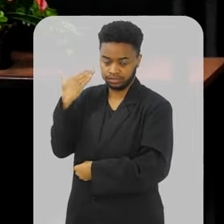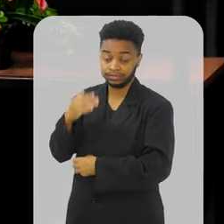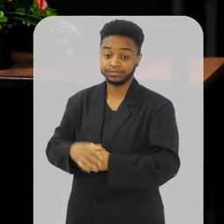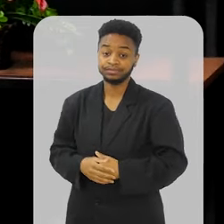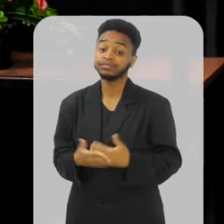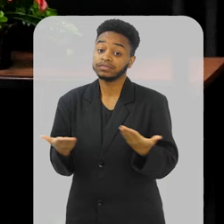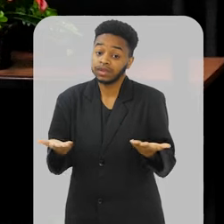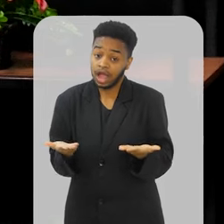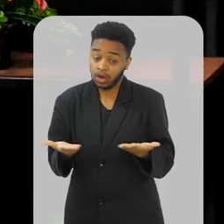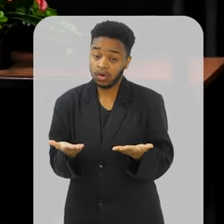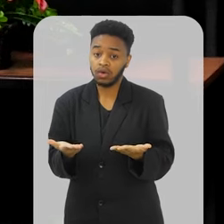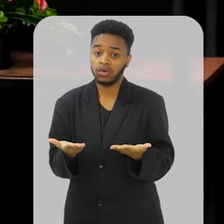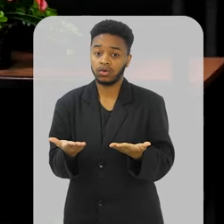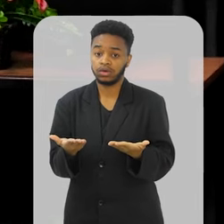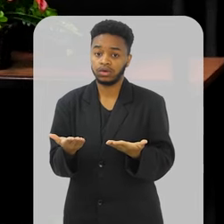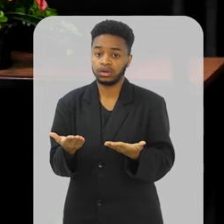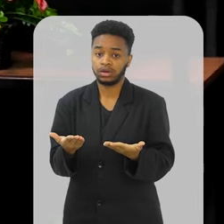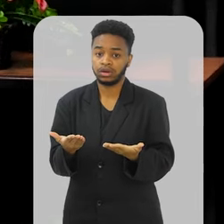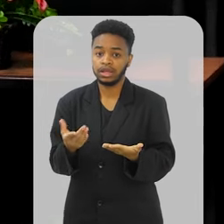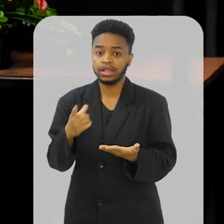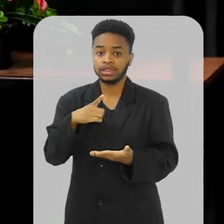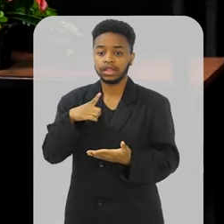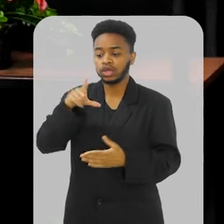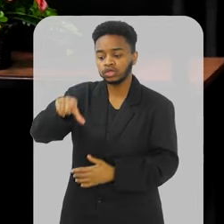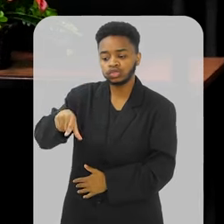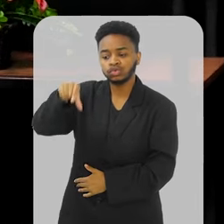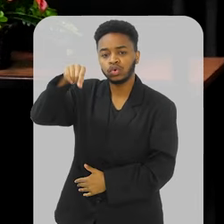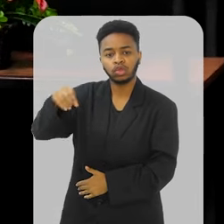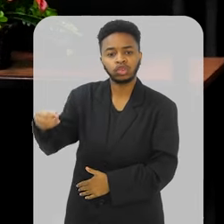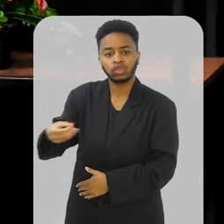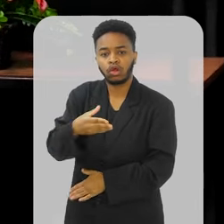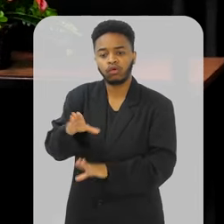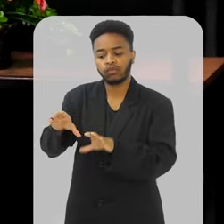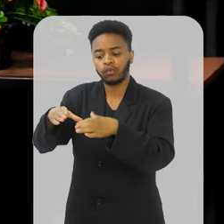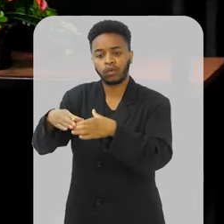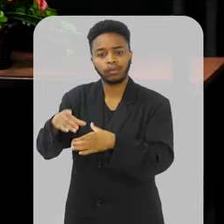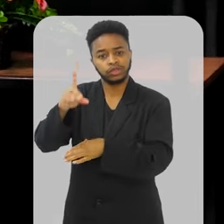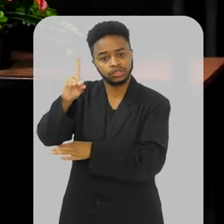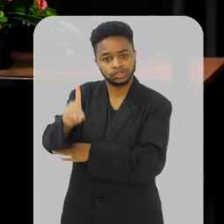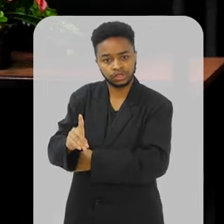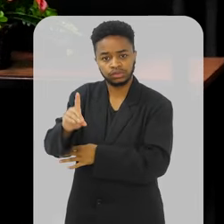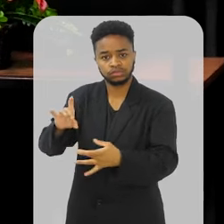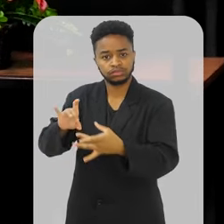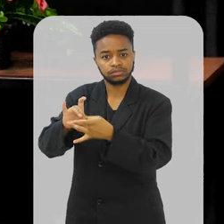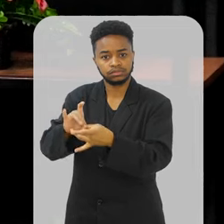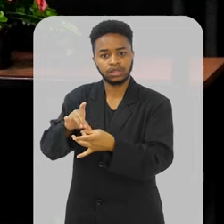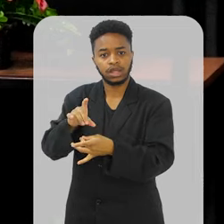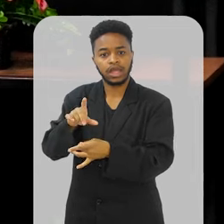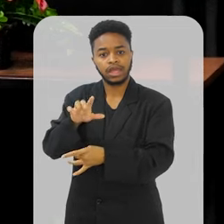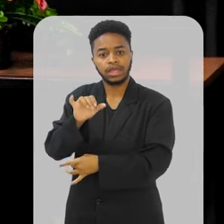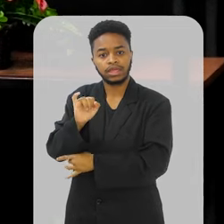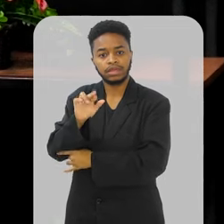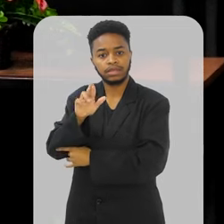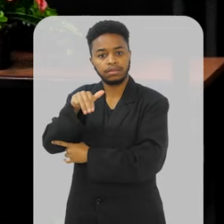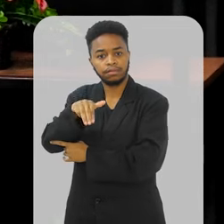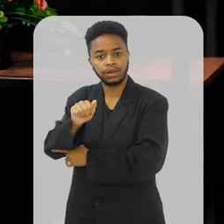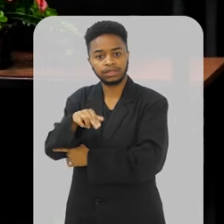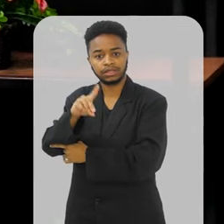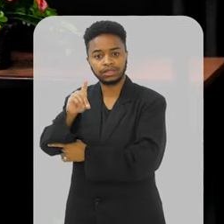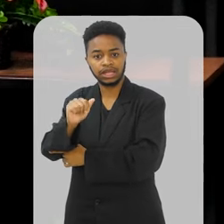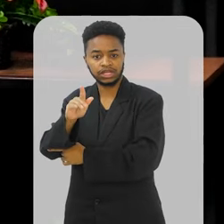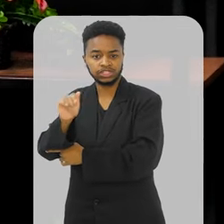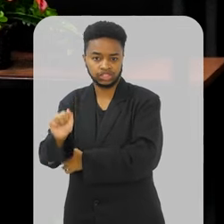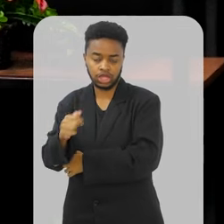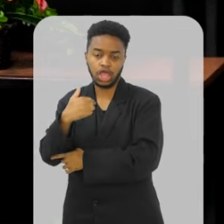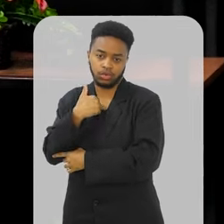e aí então agora né com a eleição pra Nova Diretoria da Irmandade eu não estava eu estava de